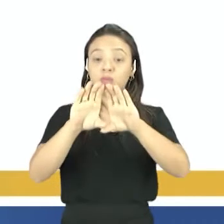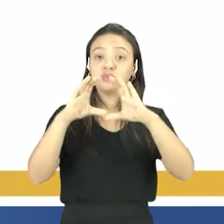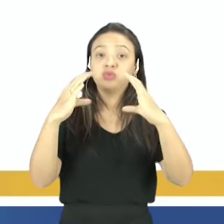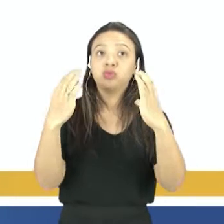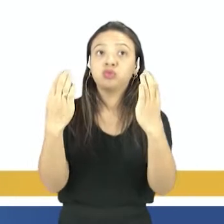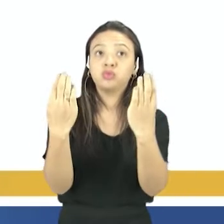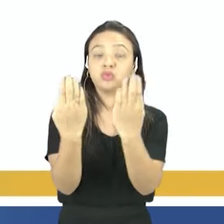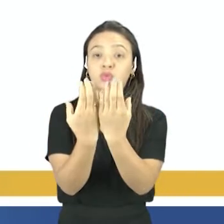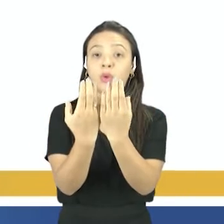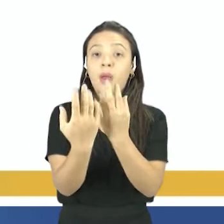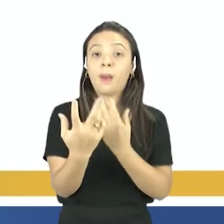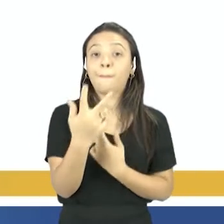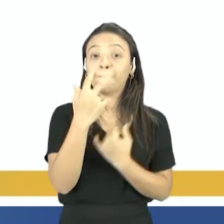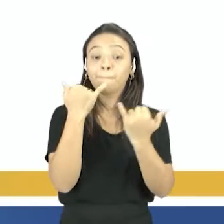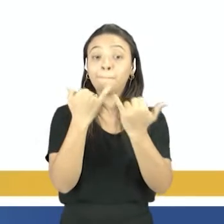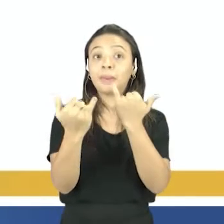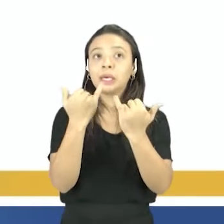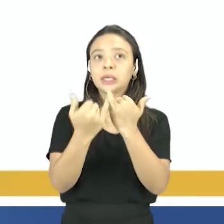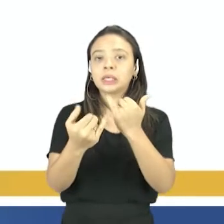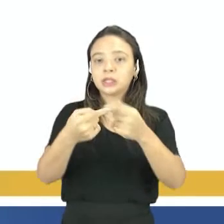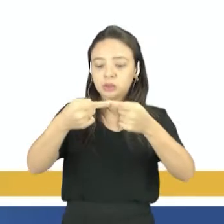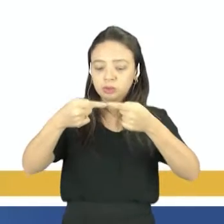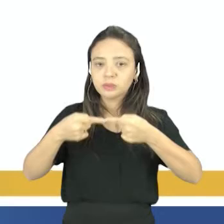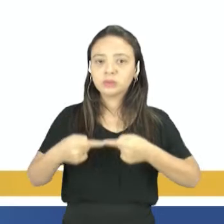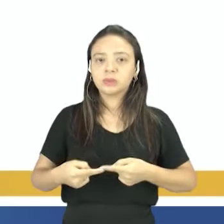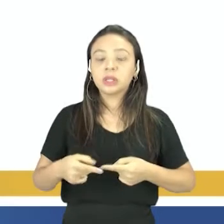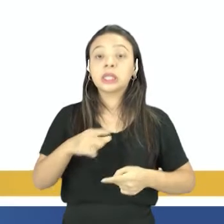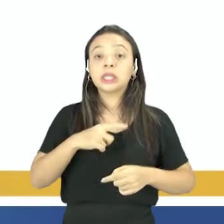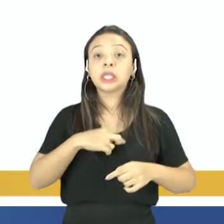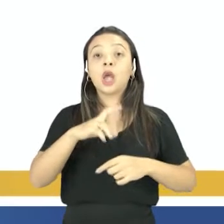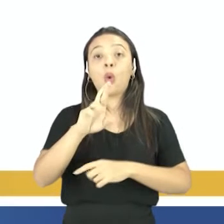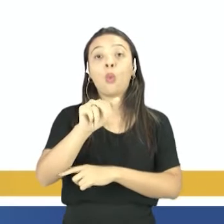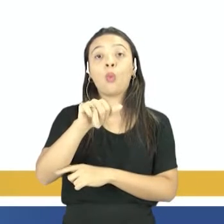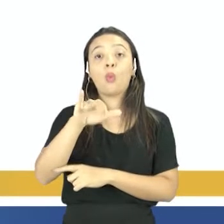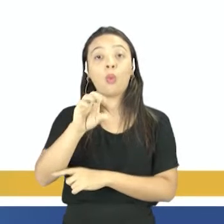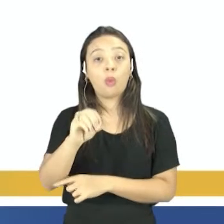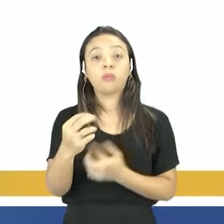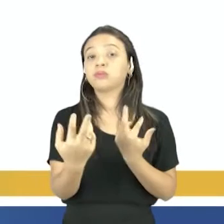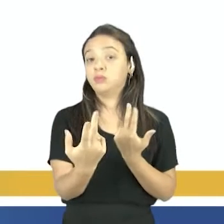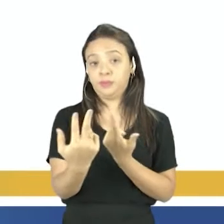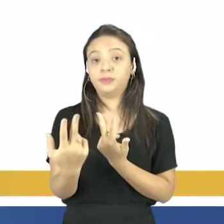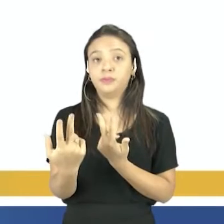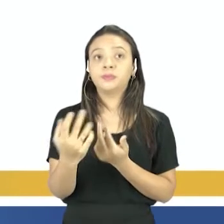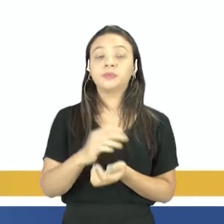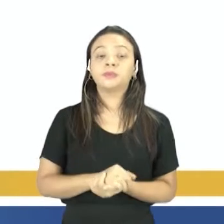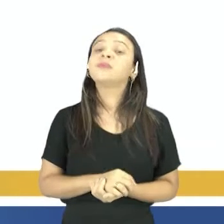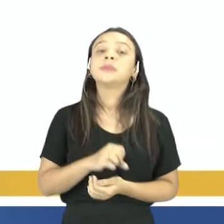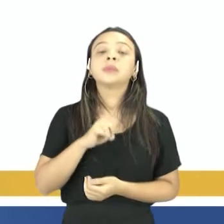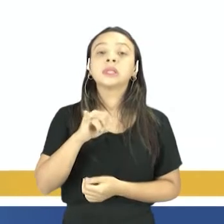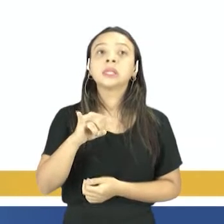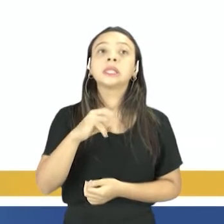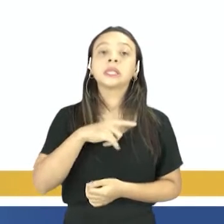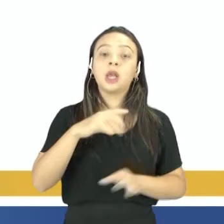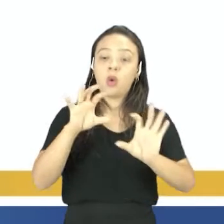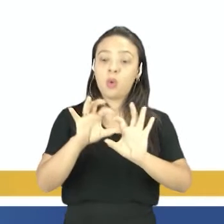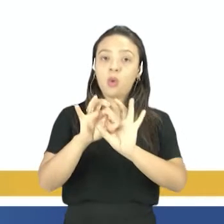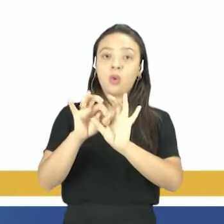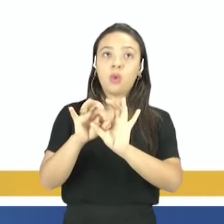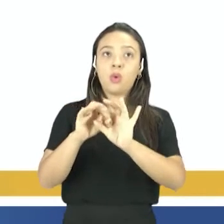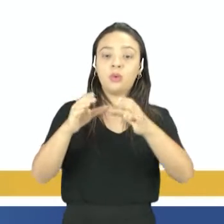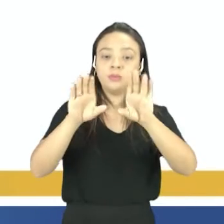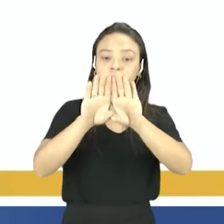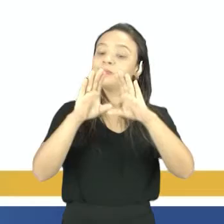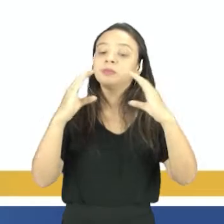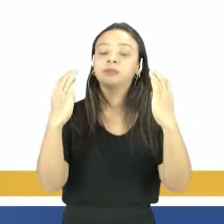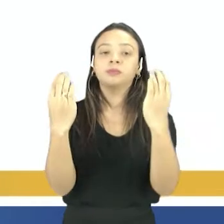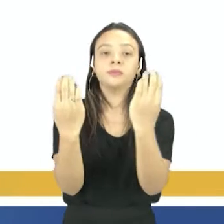círculos da base, ou seja, são círculos de mesmo raio aqui, ó. Então, quando eu intercepto um cilindro com